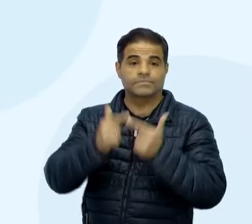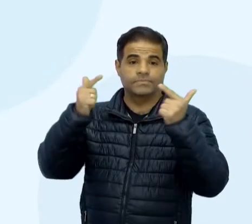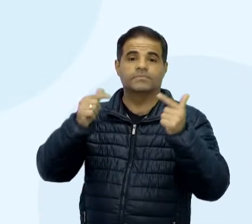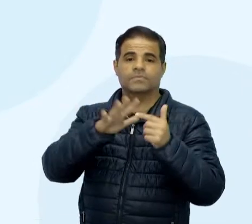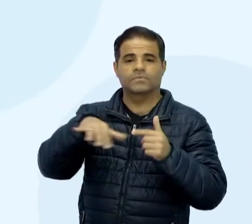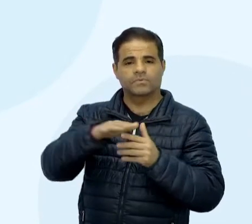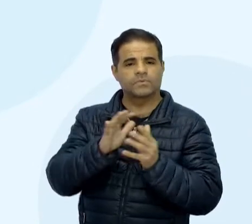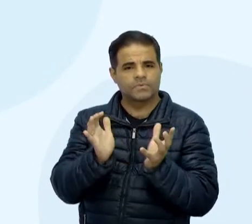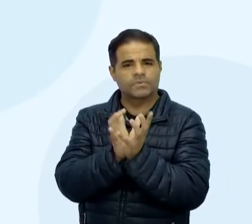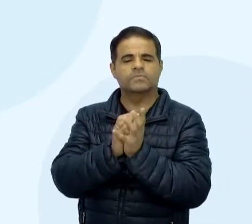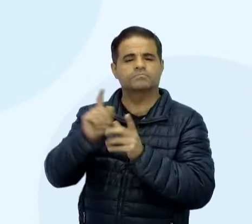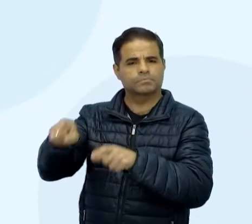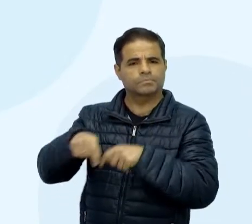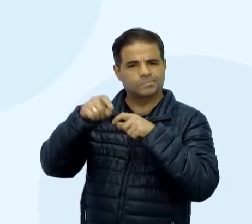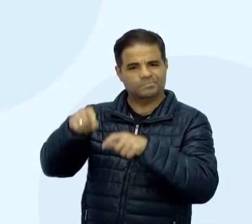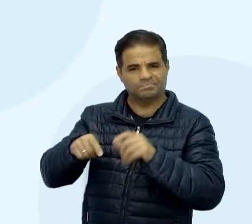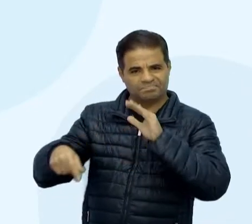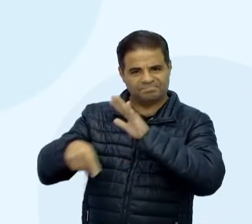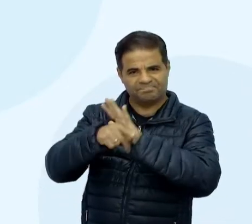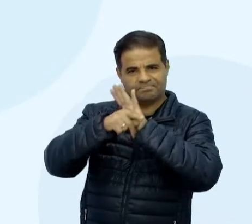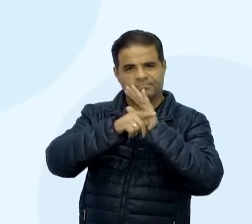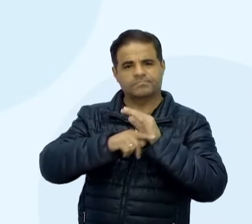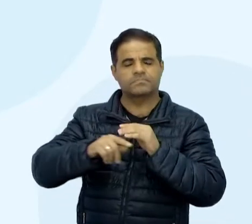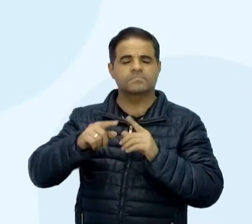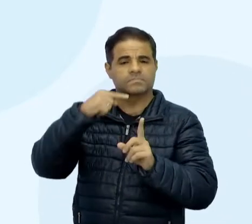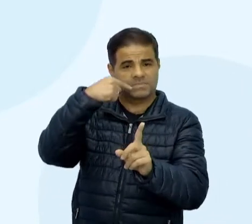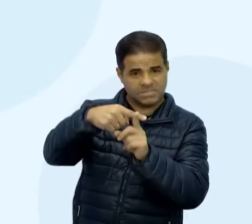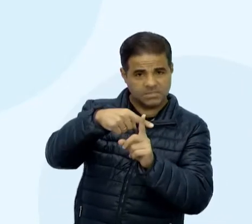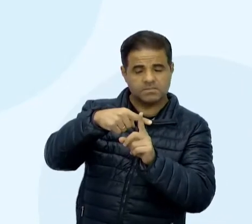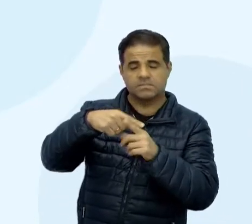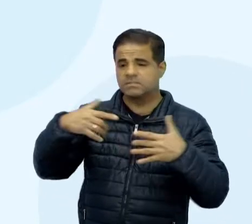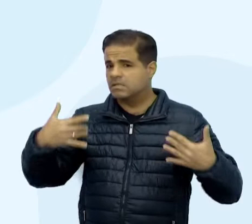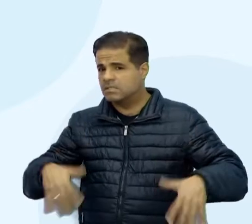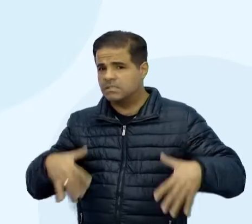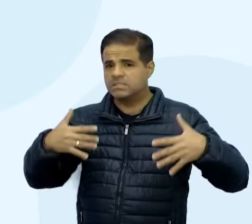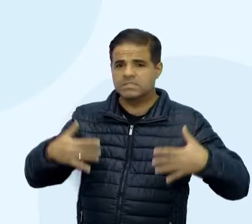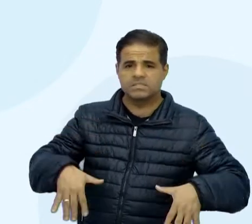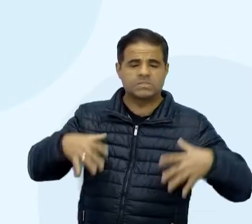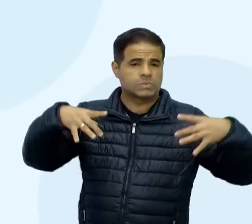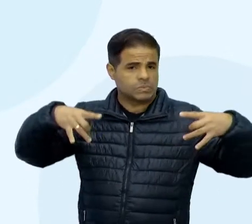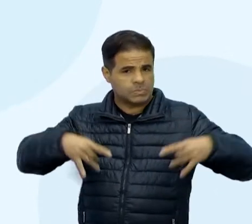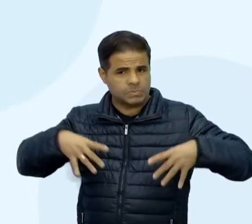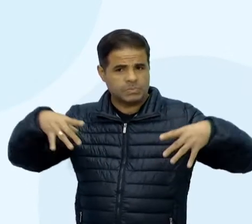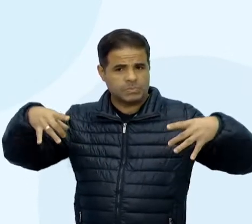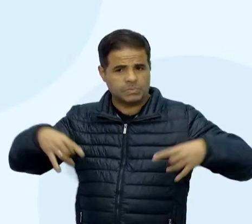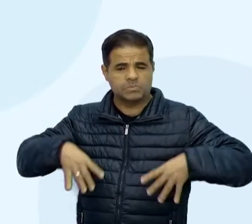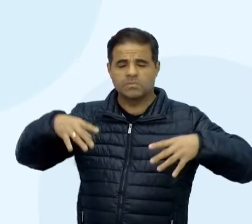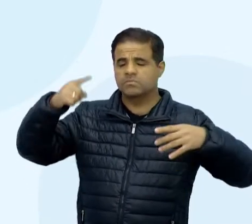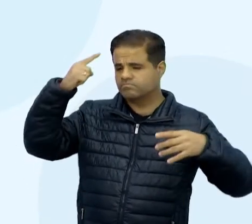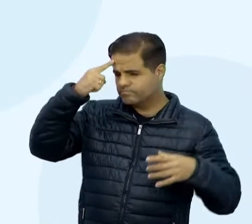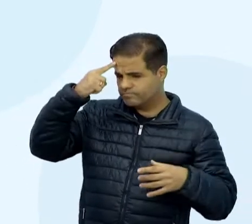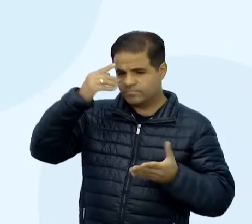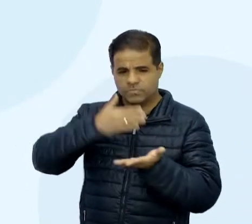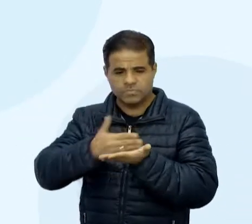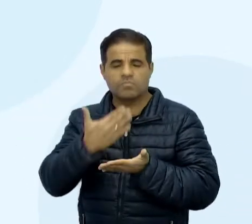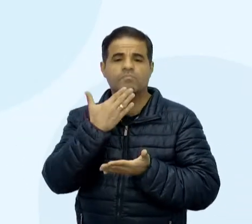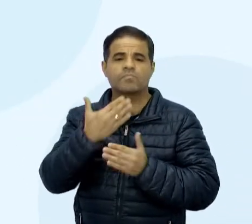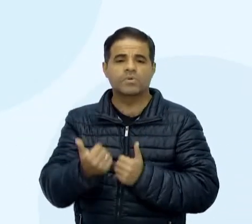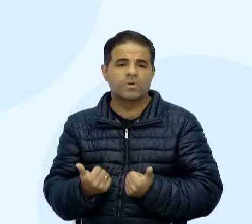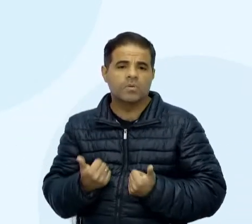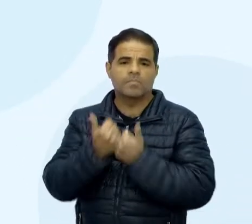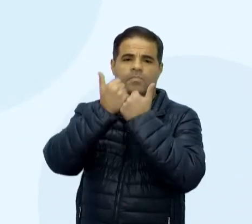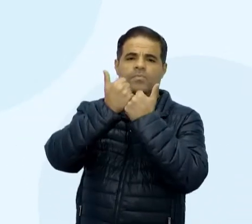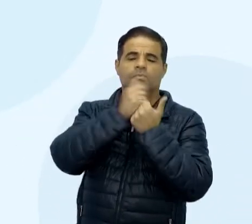latifundiários, né, os fazendeiros e membros do clero da igreja, com medo da expansão de Canudos, passaram a pedir apoio